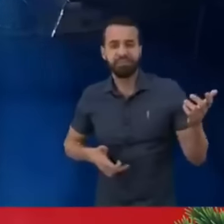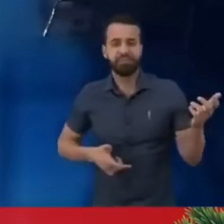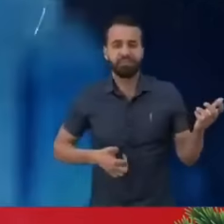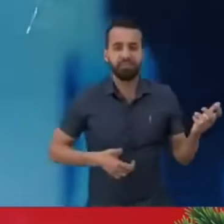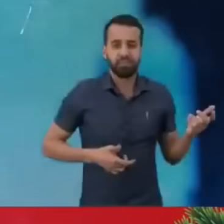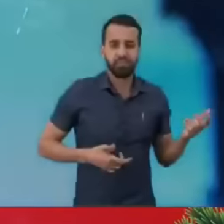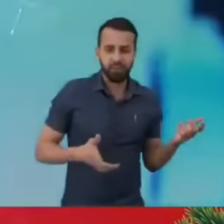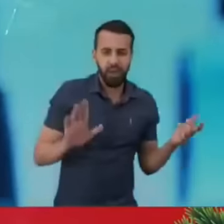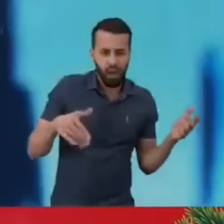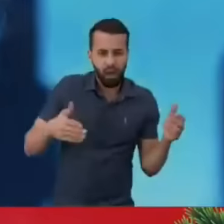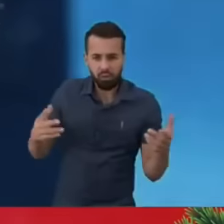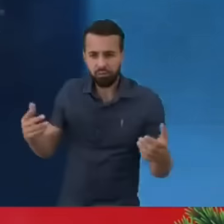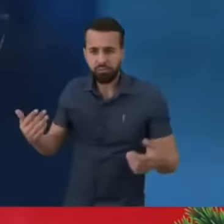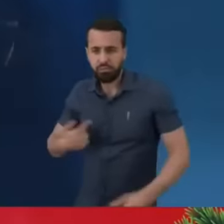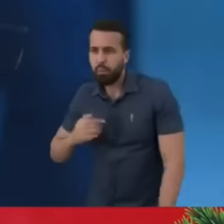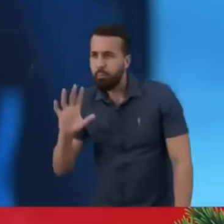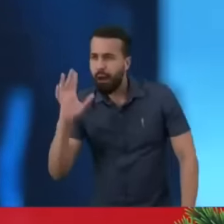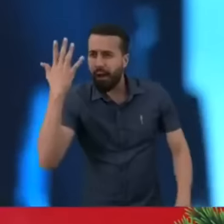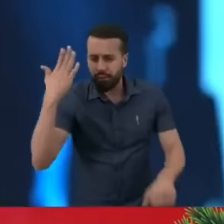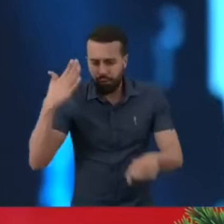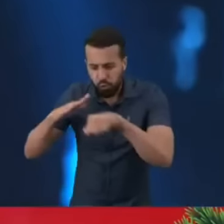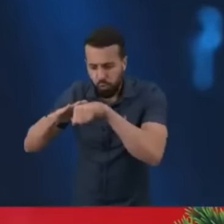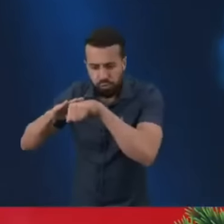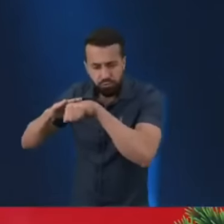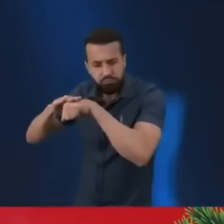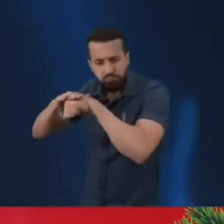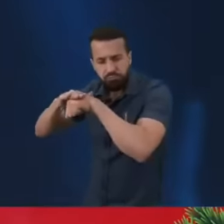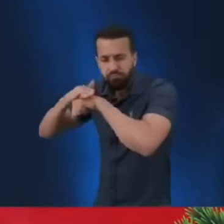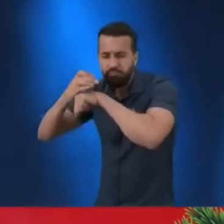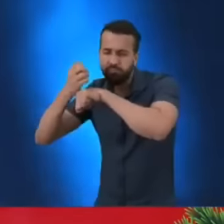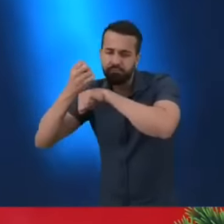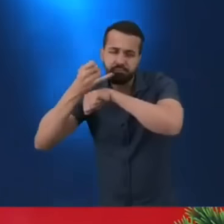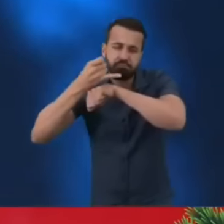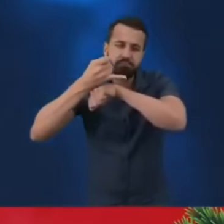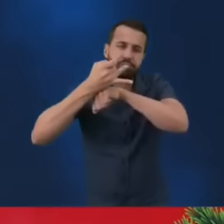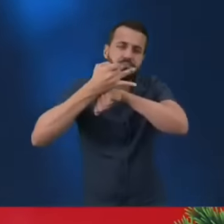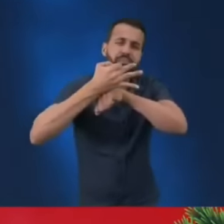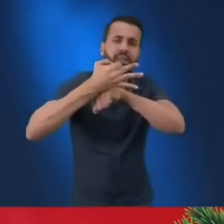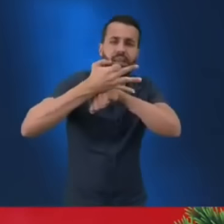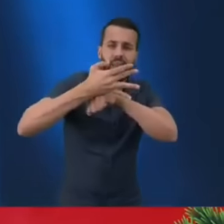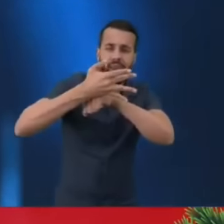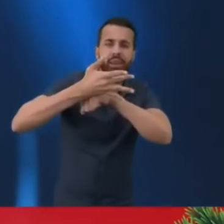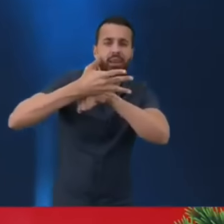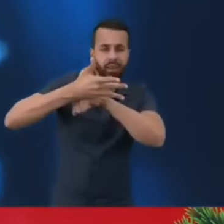E quando a noite vai se agonizando no clarão da aurora,